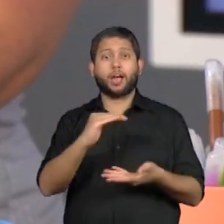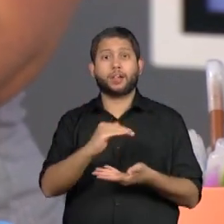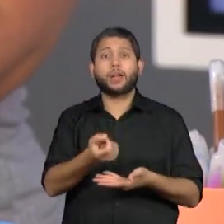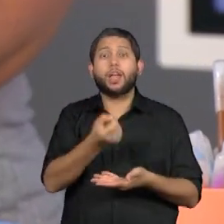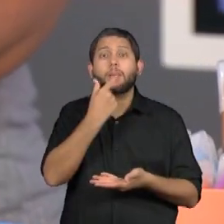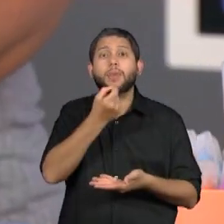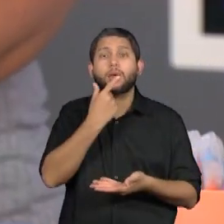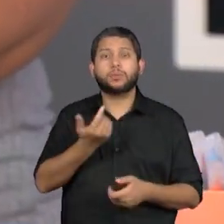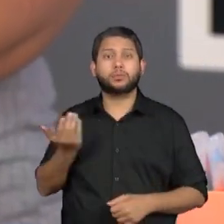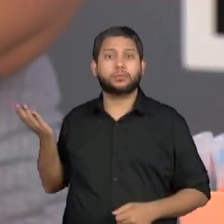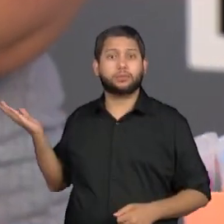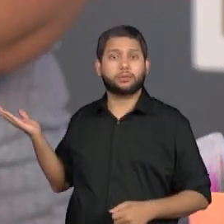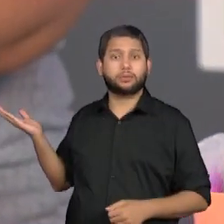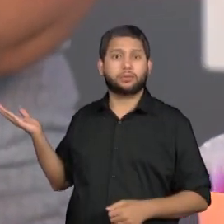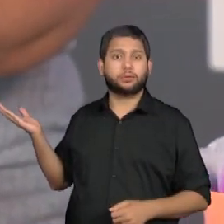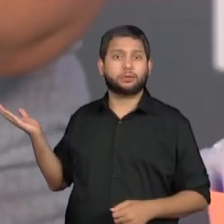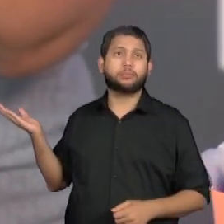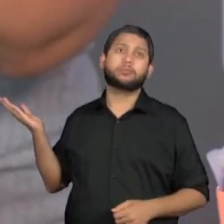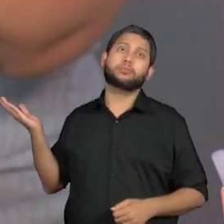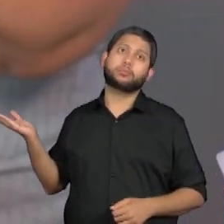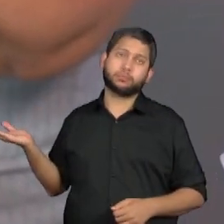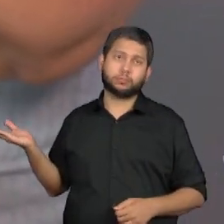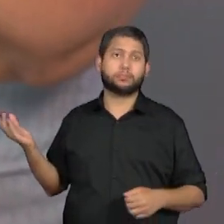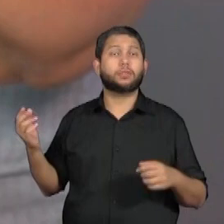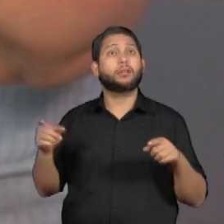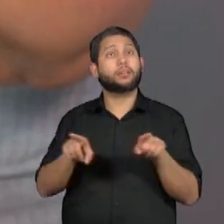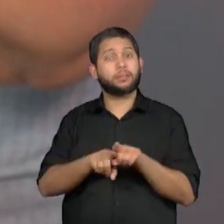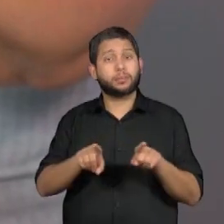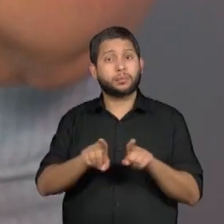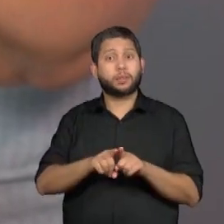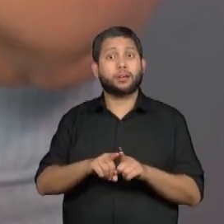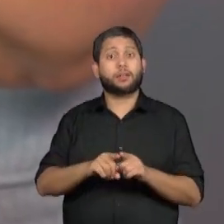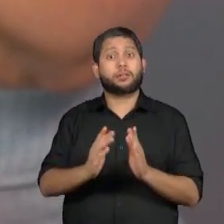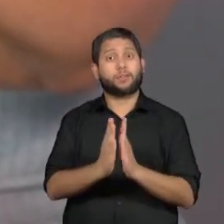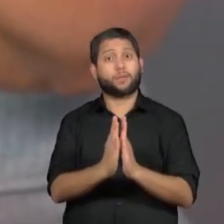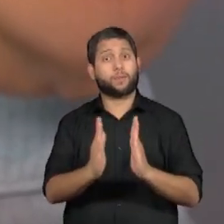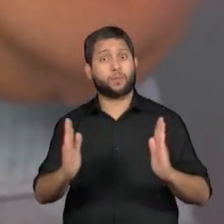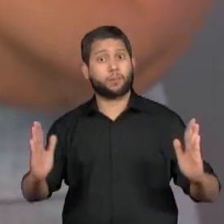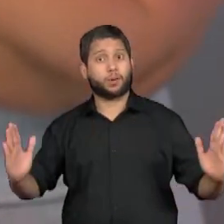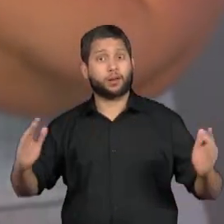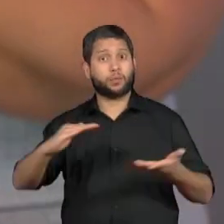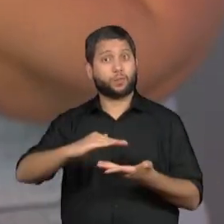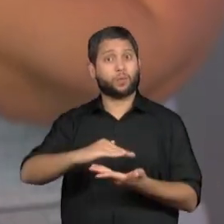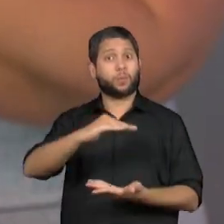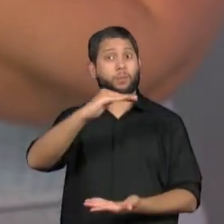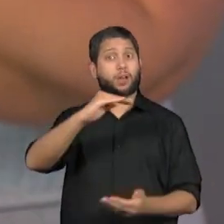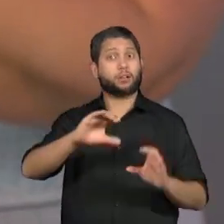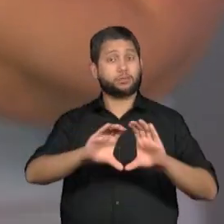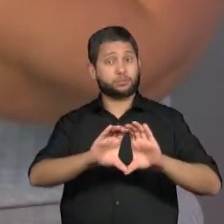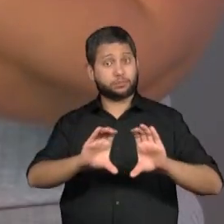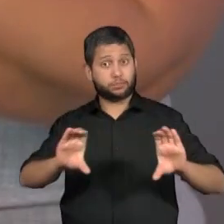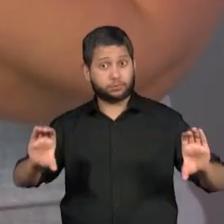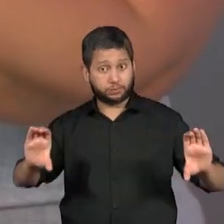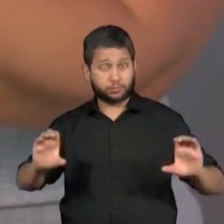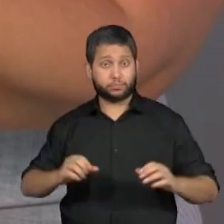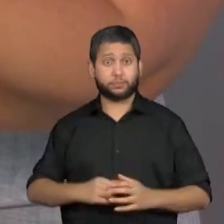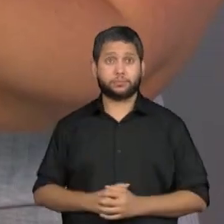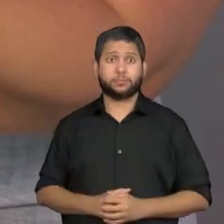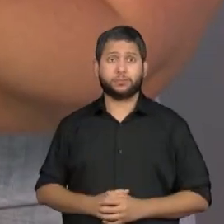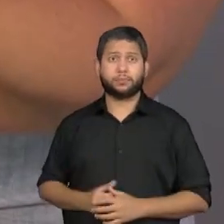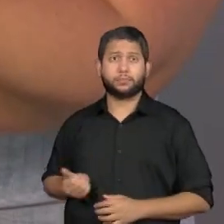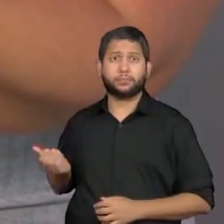só, que ela tem o formato de um bloco retangular.